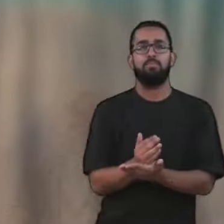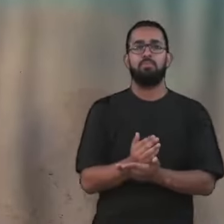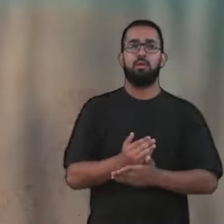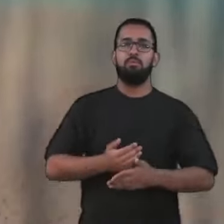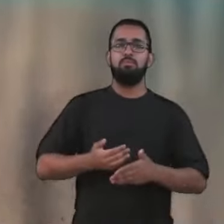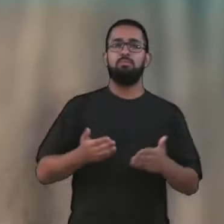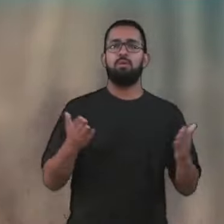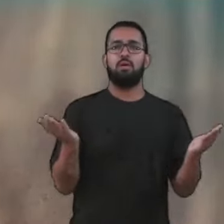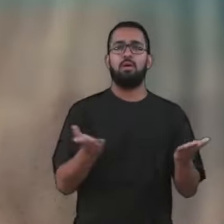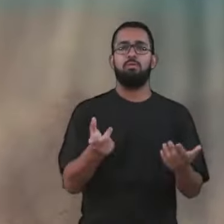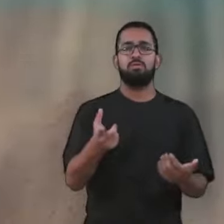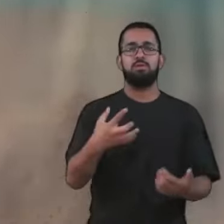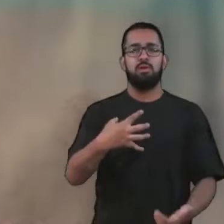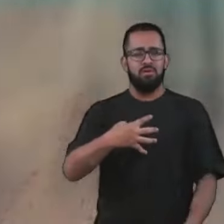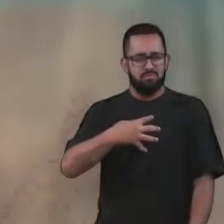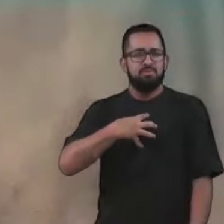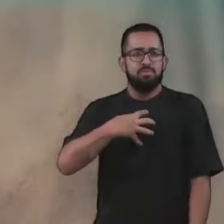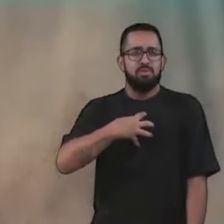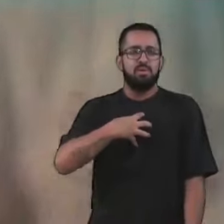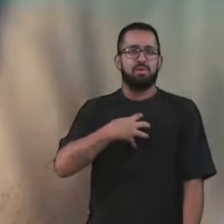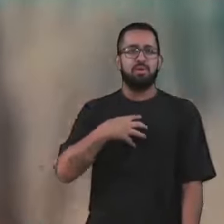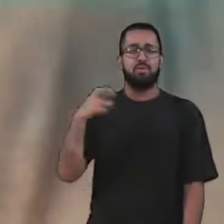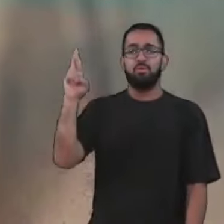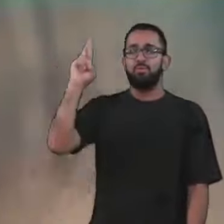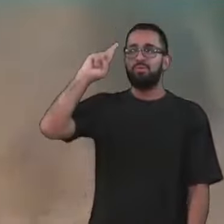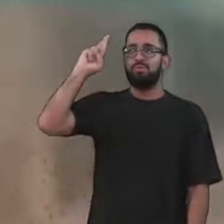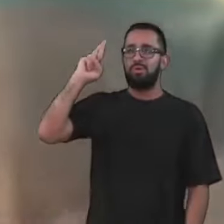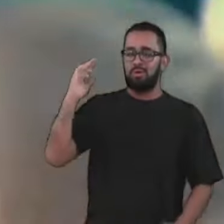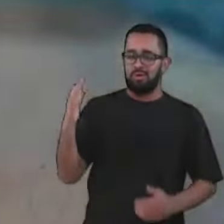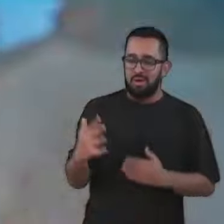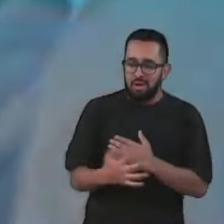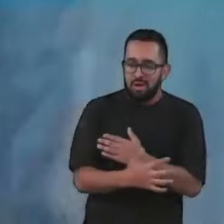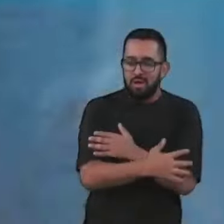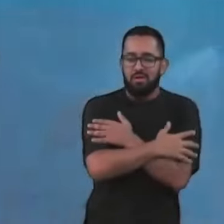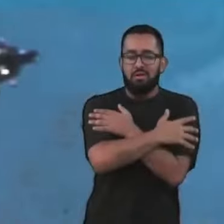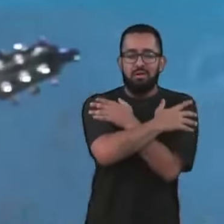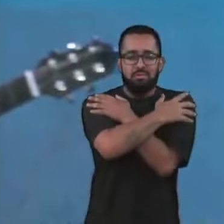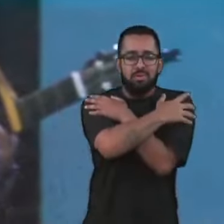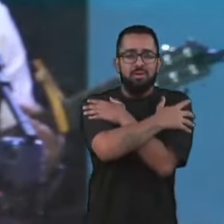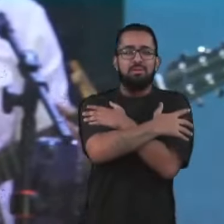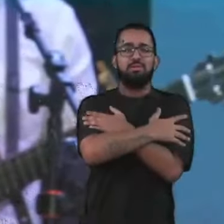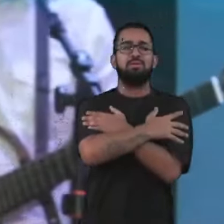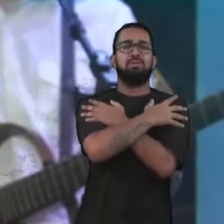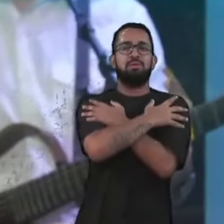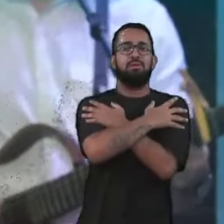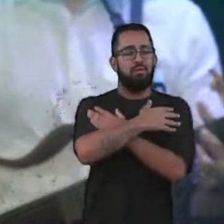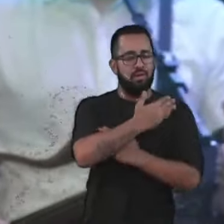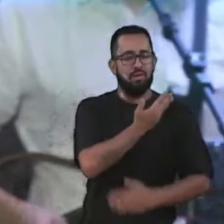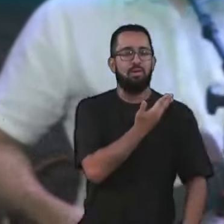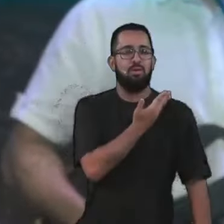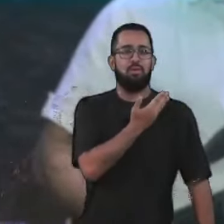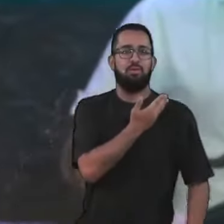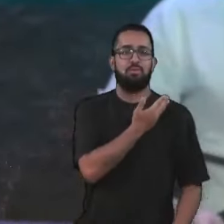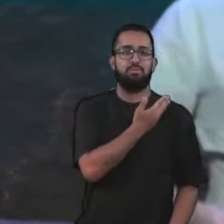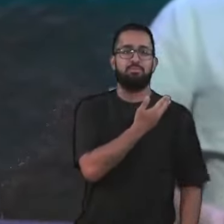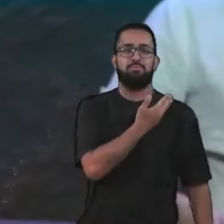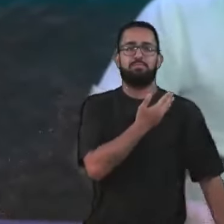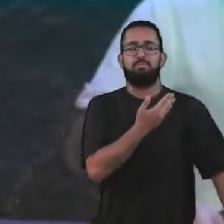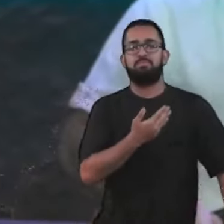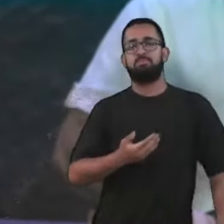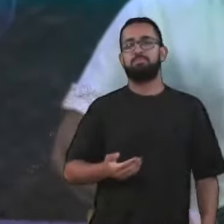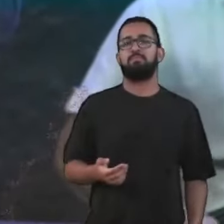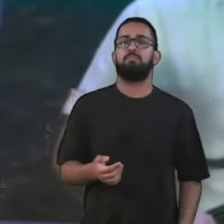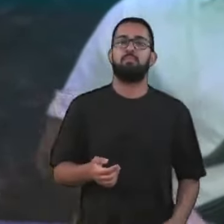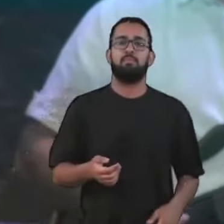do Senhor, quebrando essas correntes, estes grilhões dentro da sua mente, do seu coração, estes pensamentos que estavam, pensamentos de